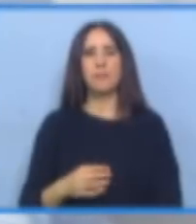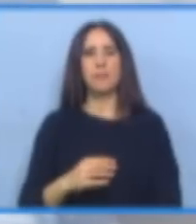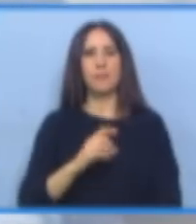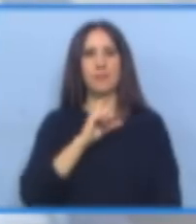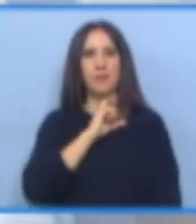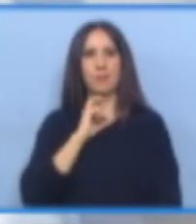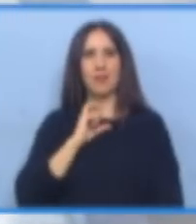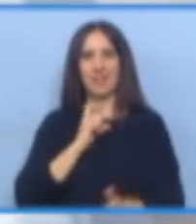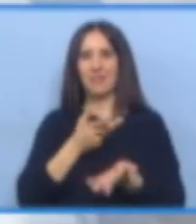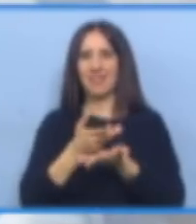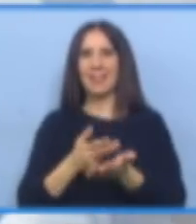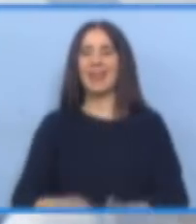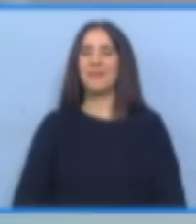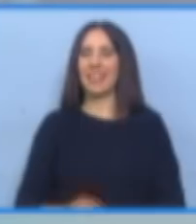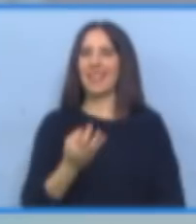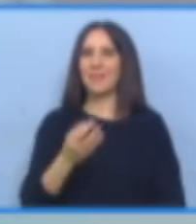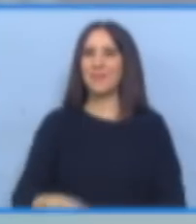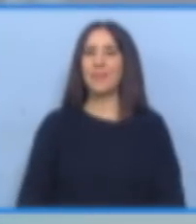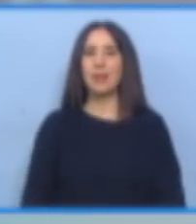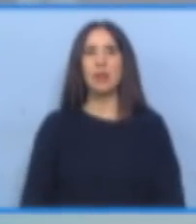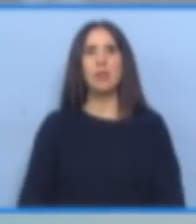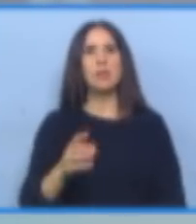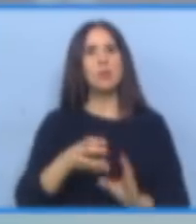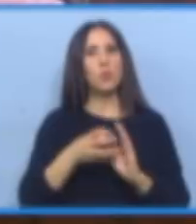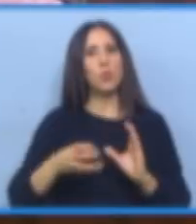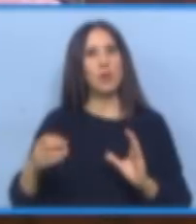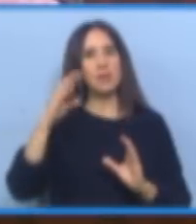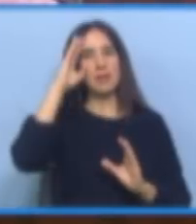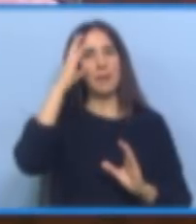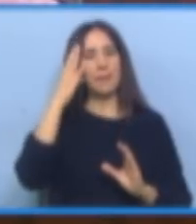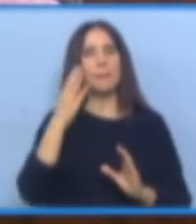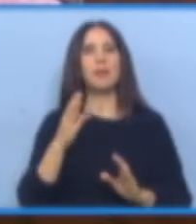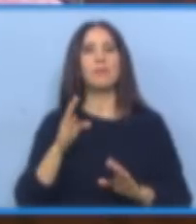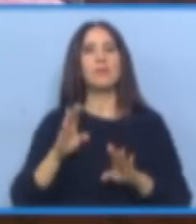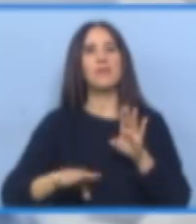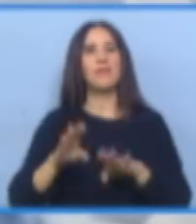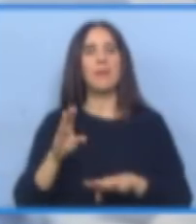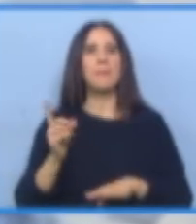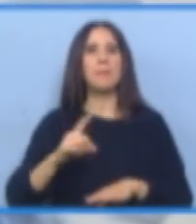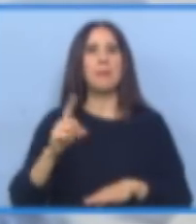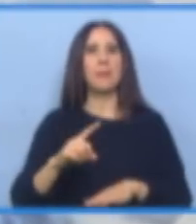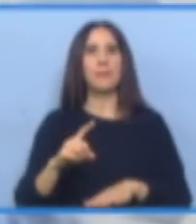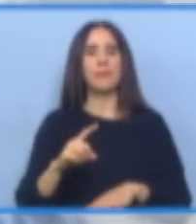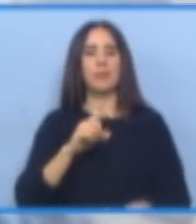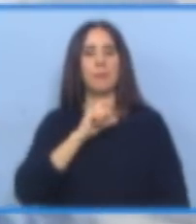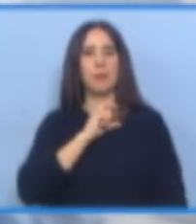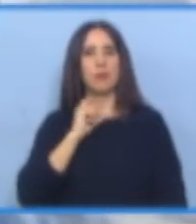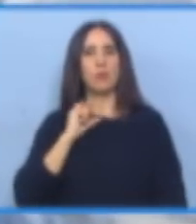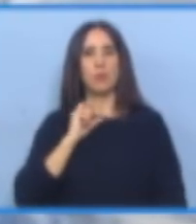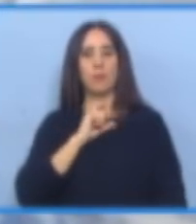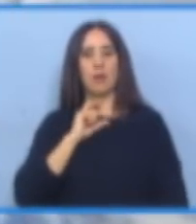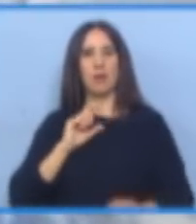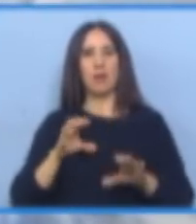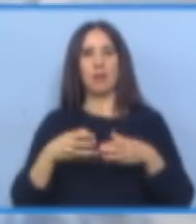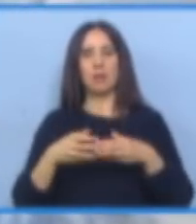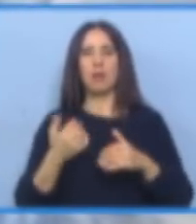falar. Isto é a experiência do pároco. Isto é muito complicado, sabe? E é por isso que muitas vezes o pároco, o padre, liga